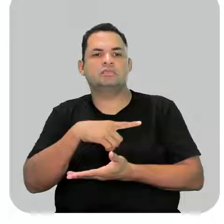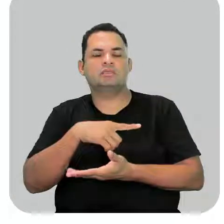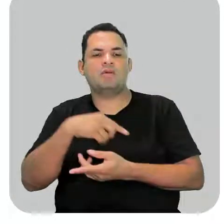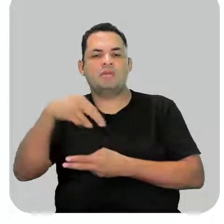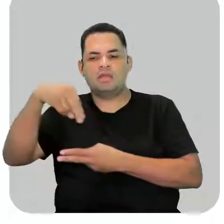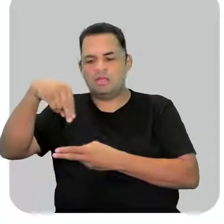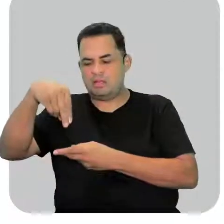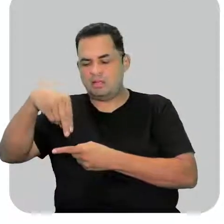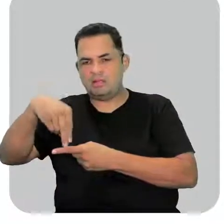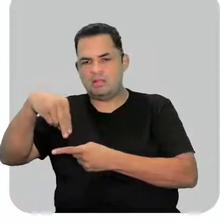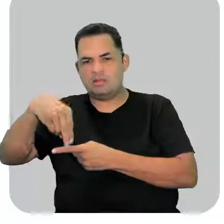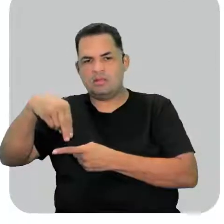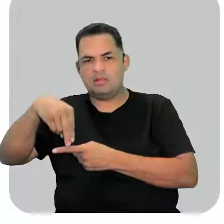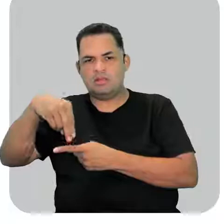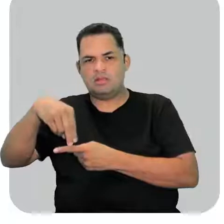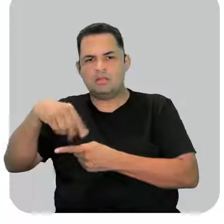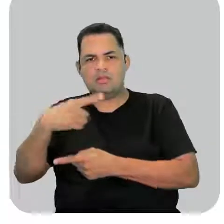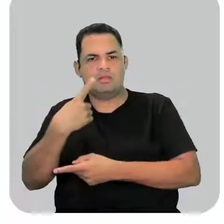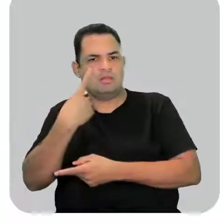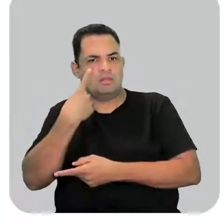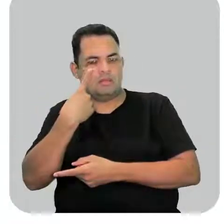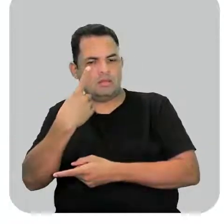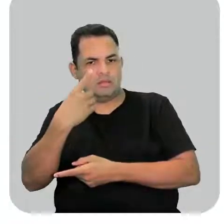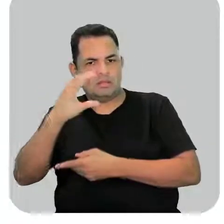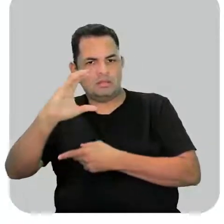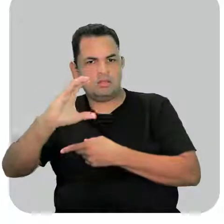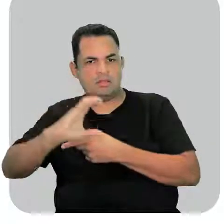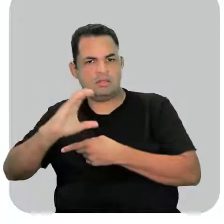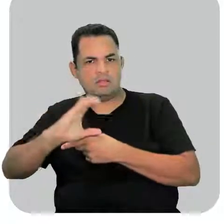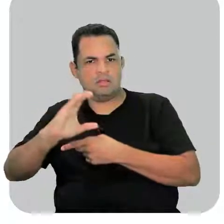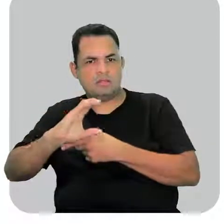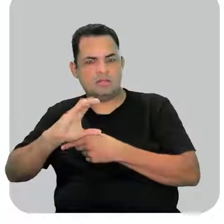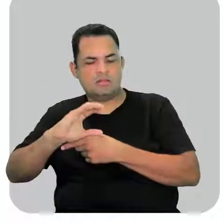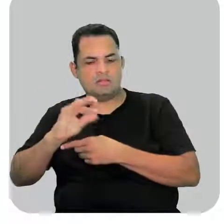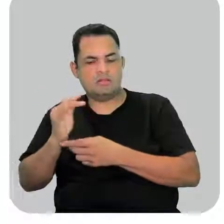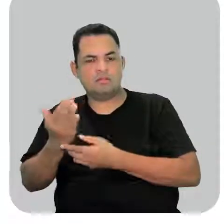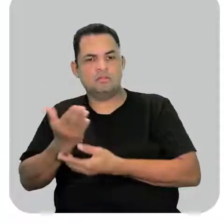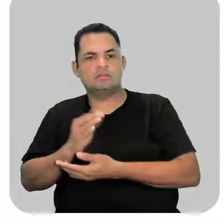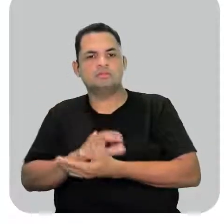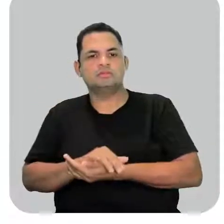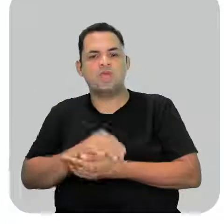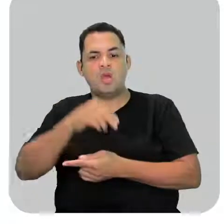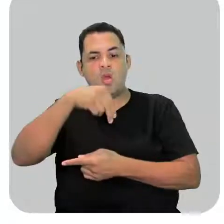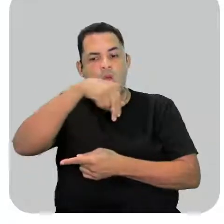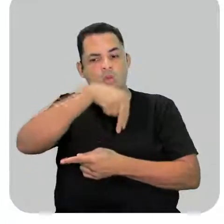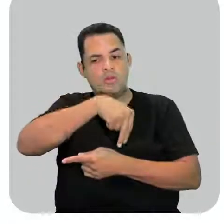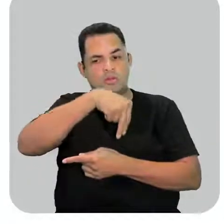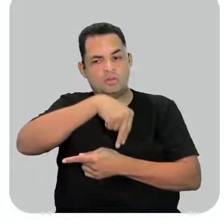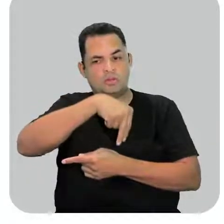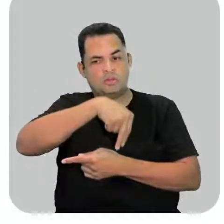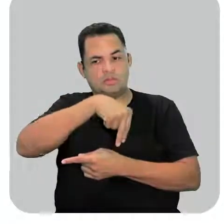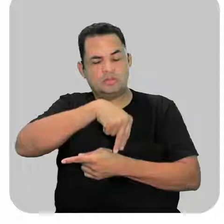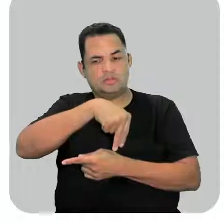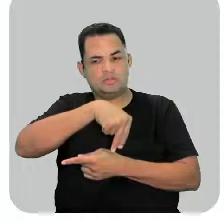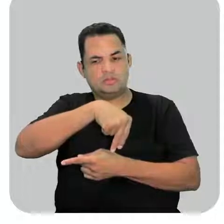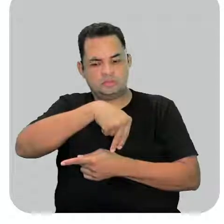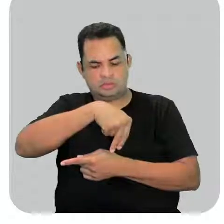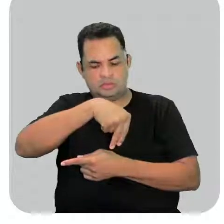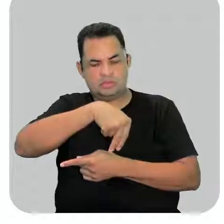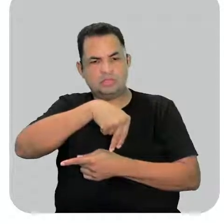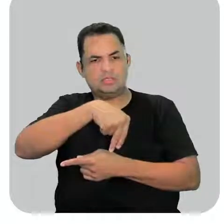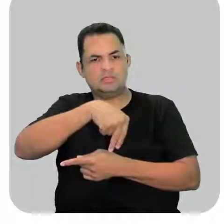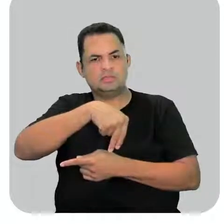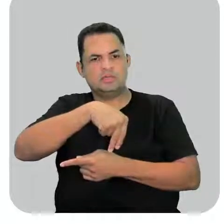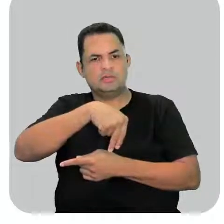nitrogênio, aonde observe que o nosso carbono está na ponta, enquanto o nitrogênio está atrás, fazendo a ligação com os